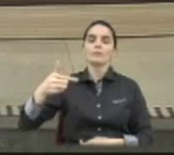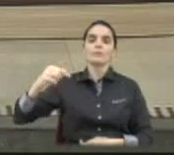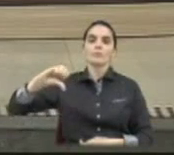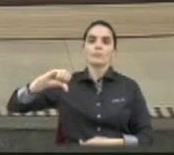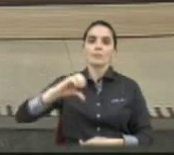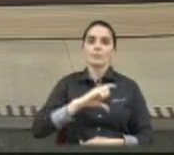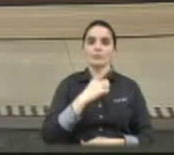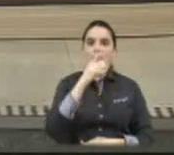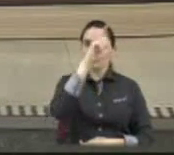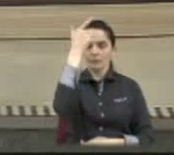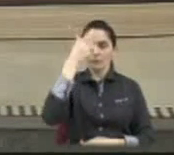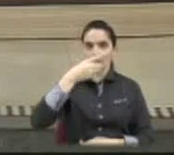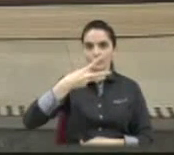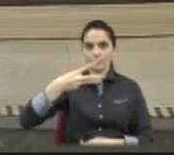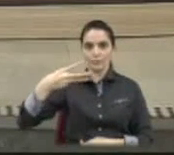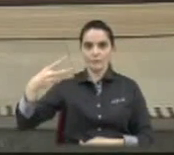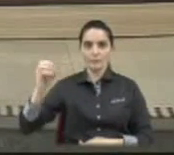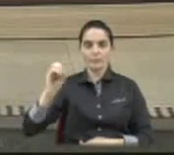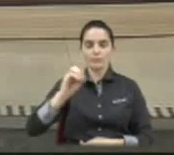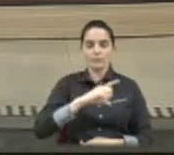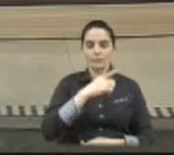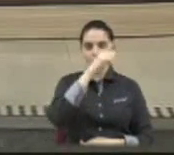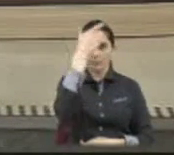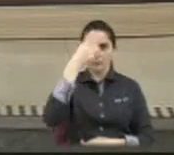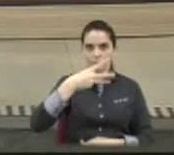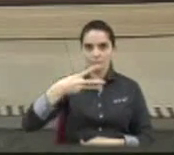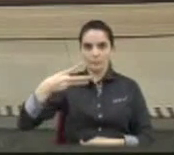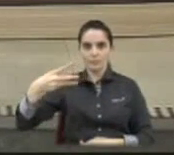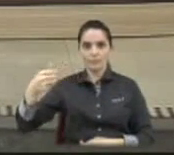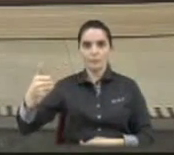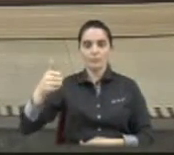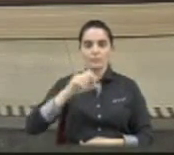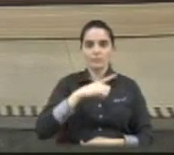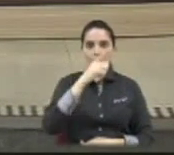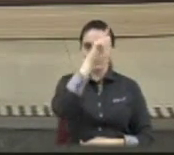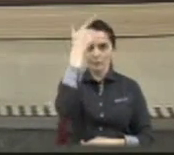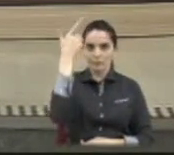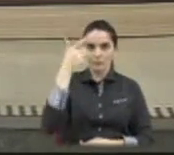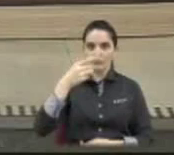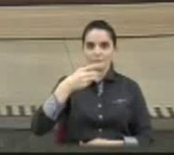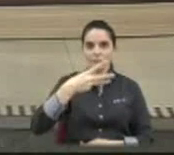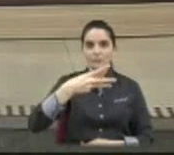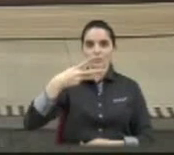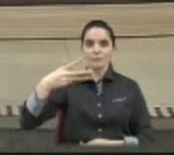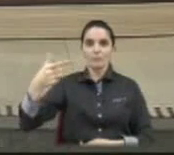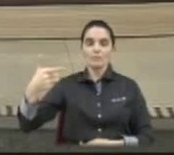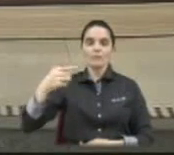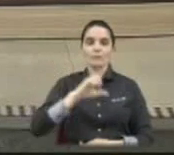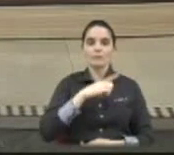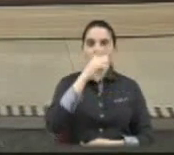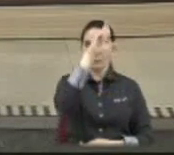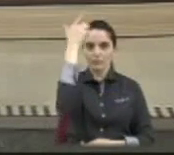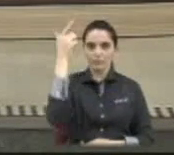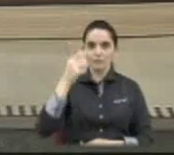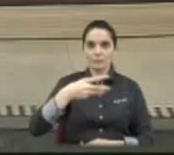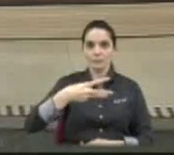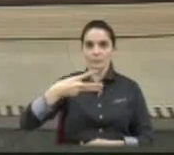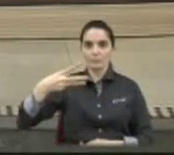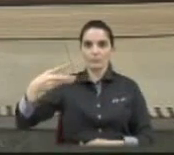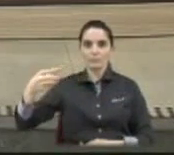Casaquil, 330, Luizinho da Casaquil, 331, Luizinho da Casaquil, 332, Luizinho da